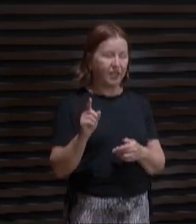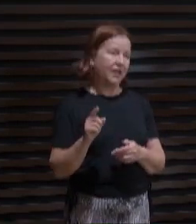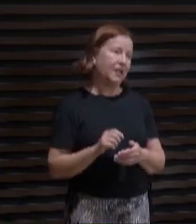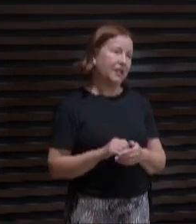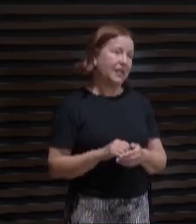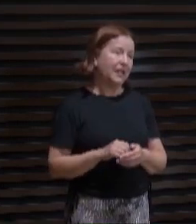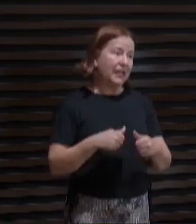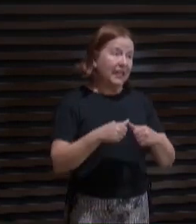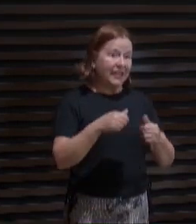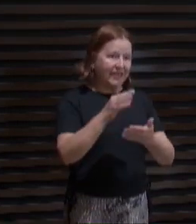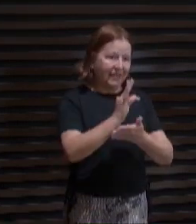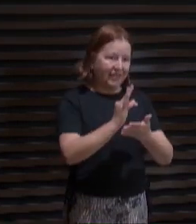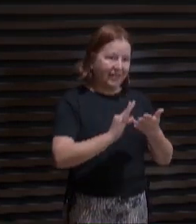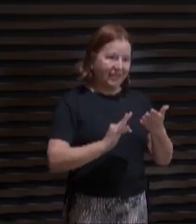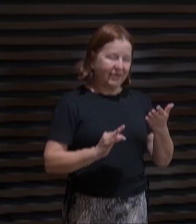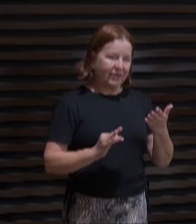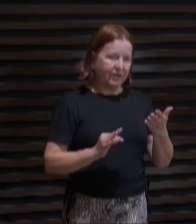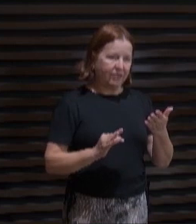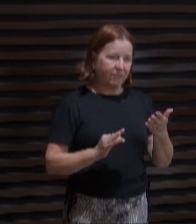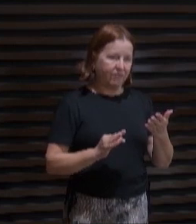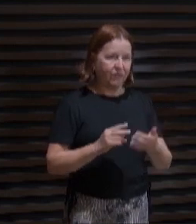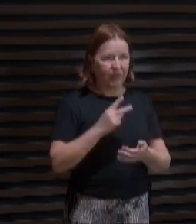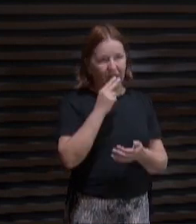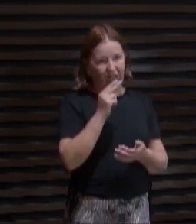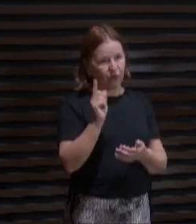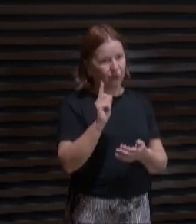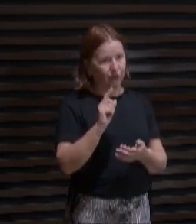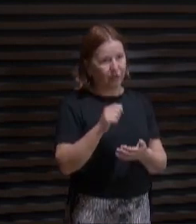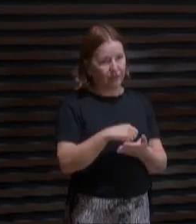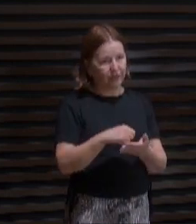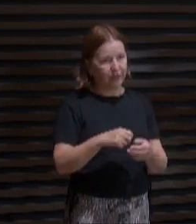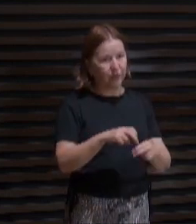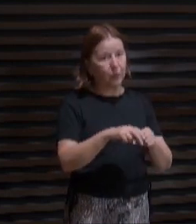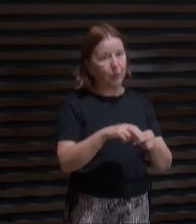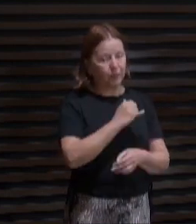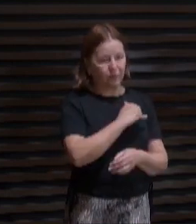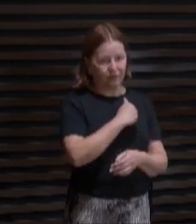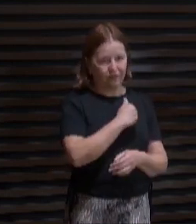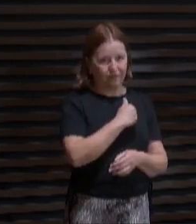Esse texto, tudo indica, não foi escrito por João.